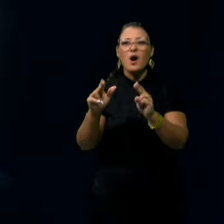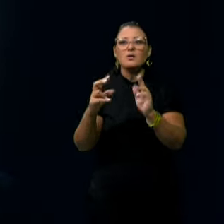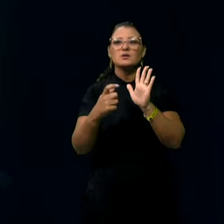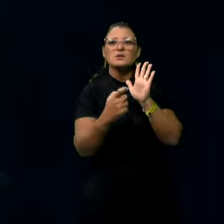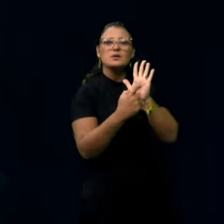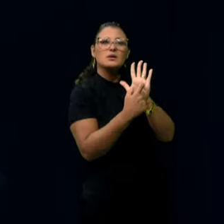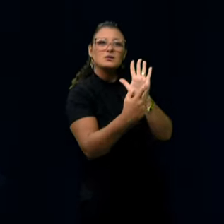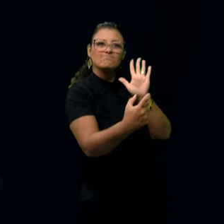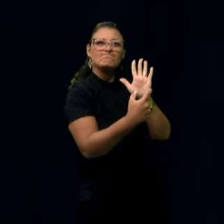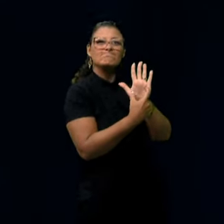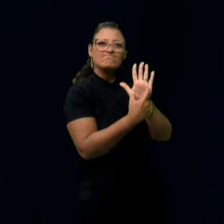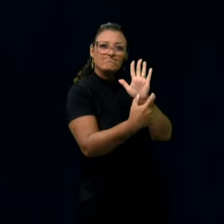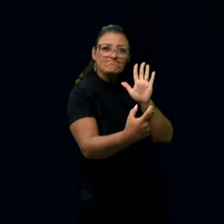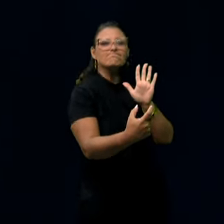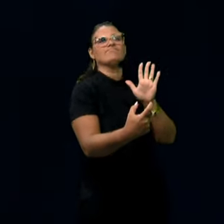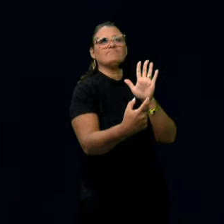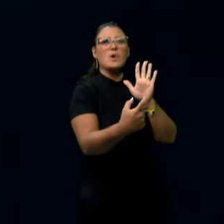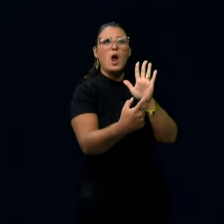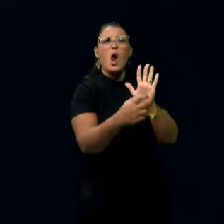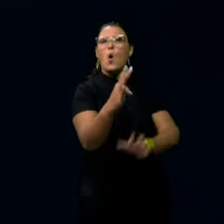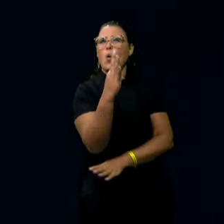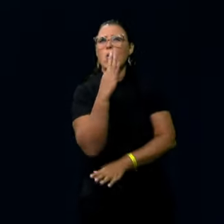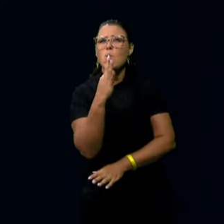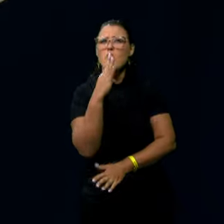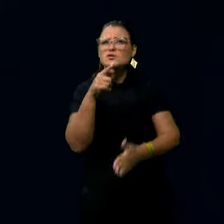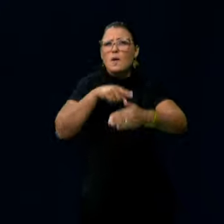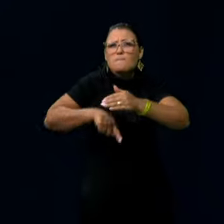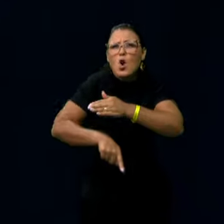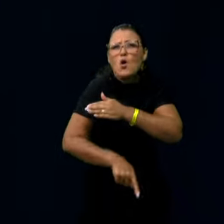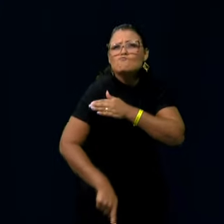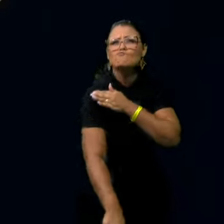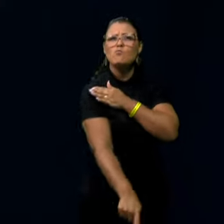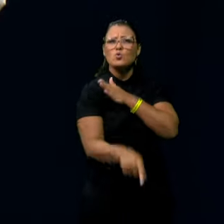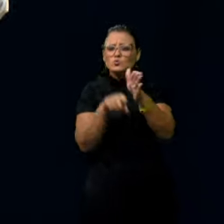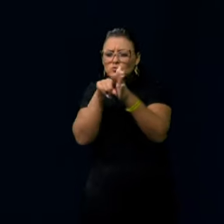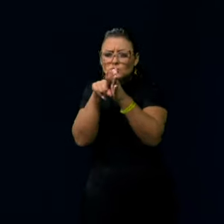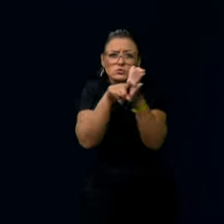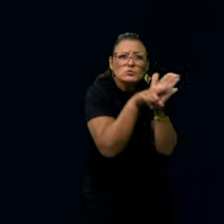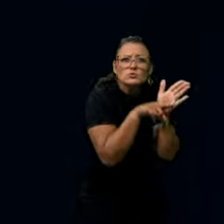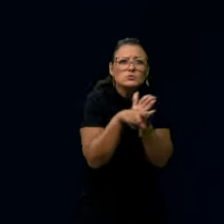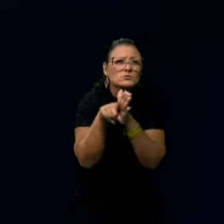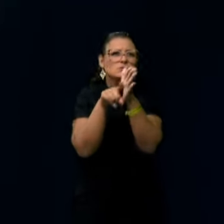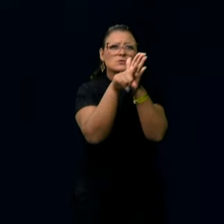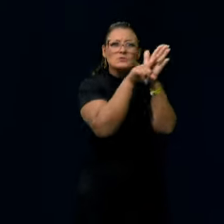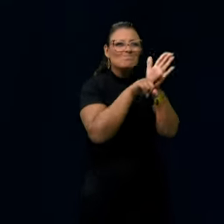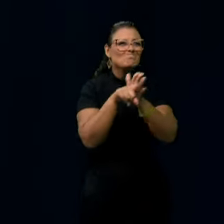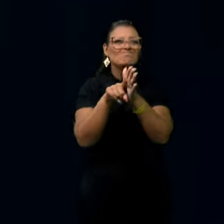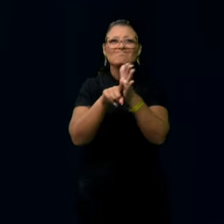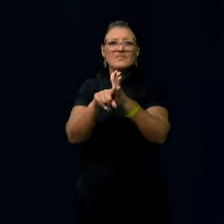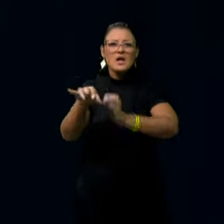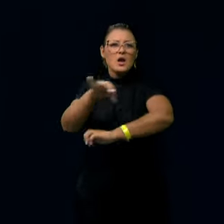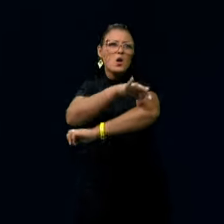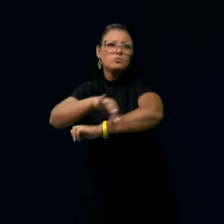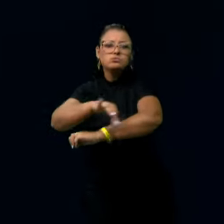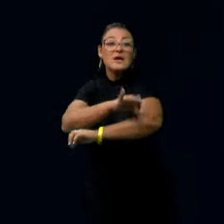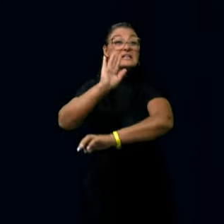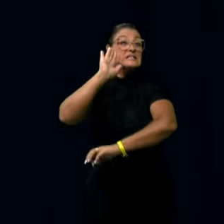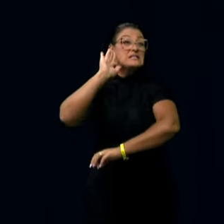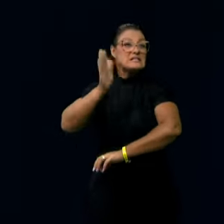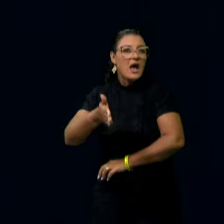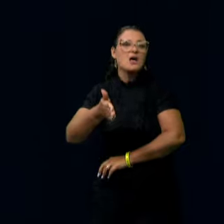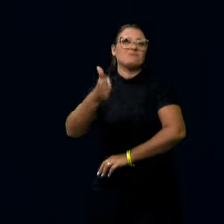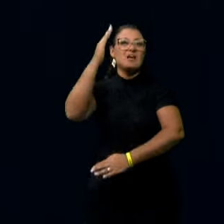estamos falando que conhece quem entende que Analisa pensa que essa mina que perito arquiteto que sabe